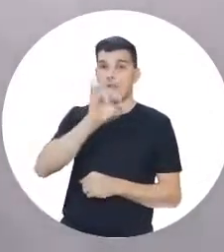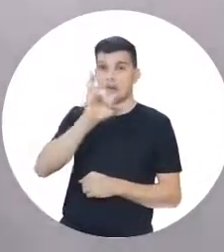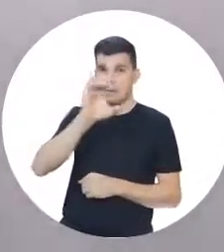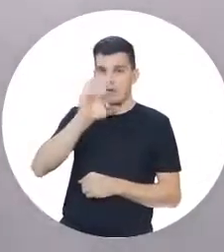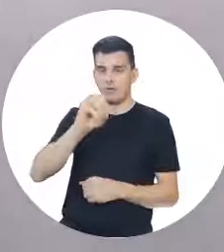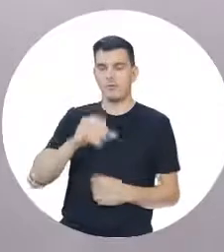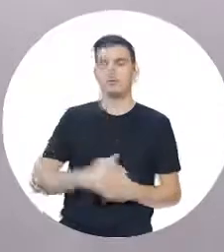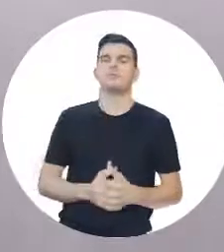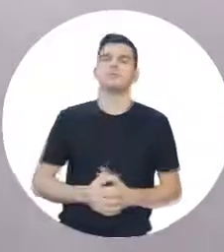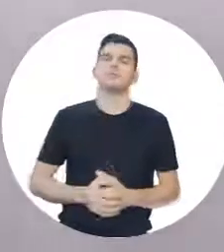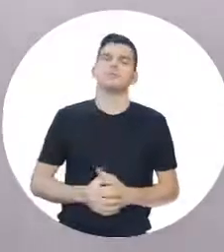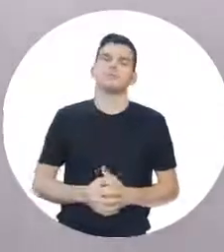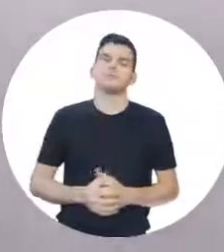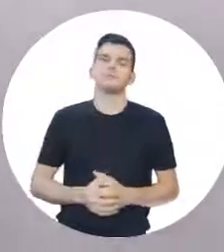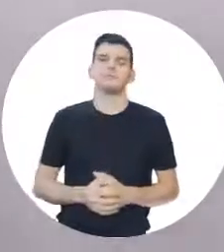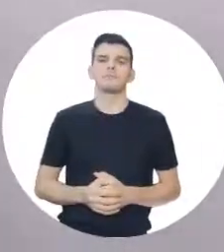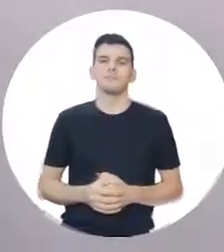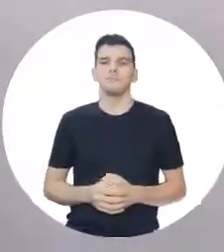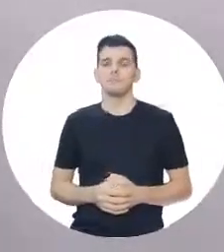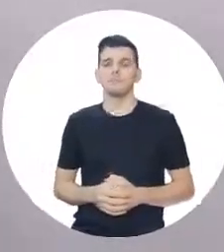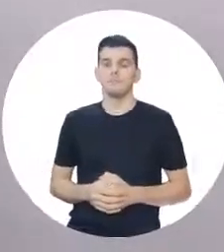Hidróxido férrico.